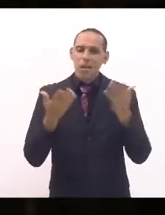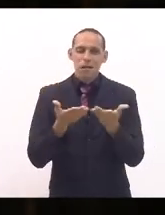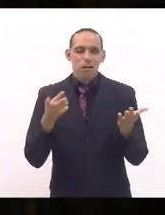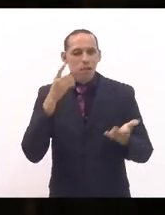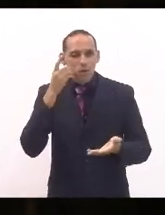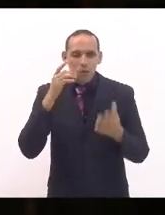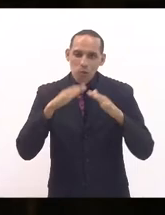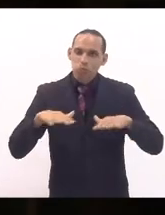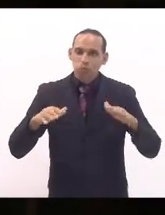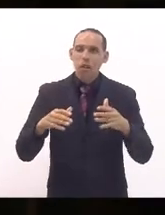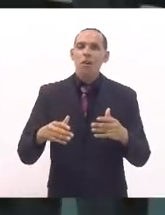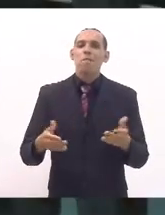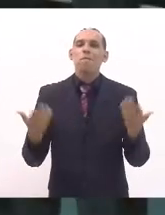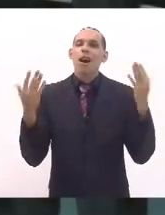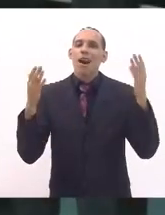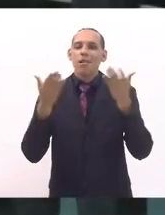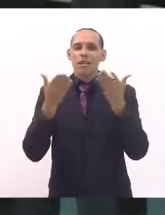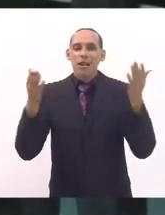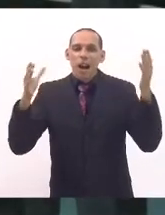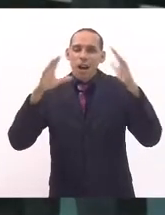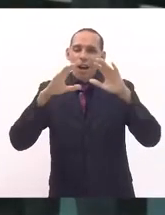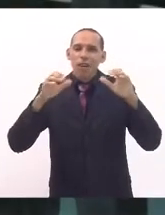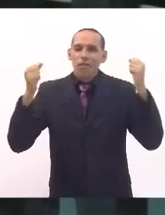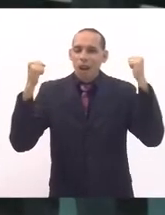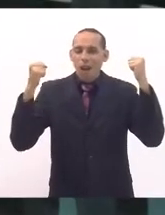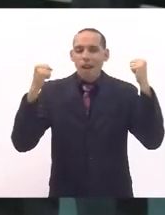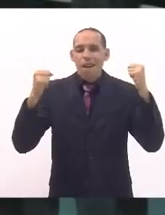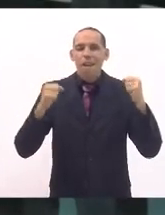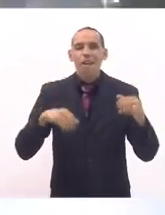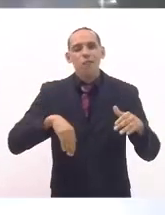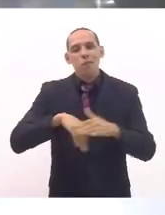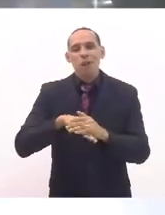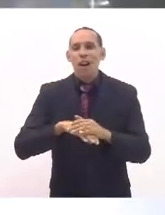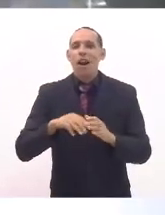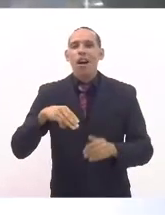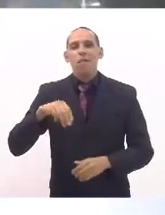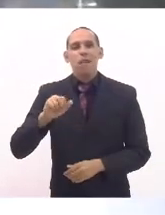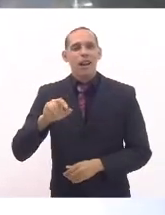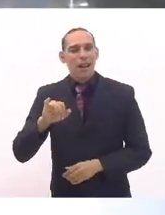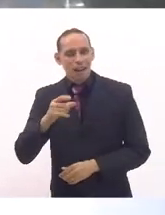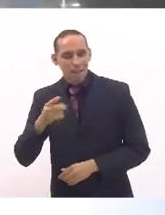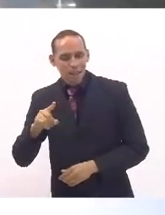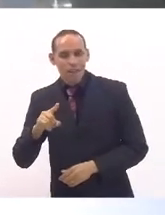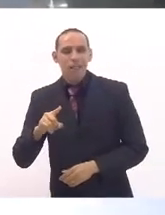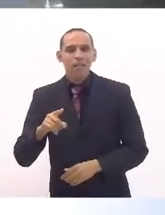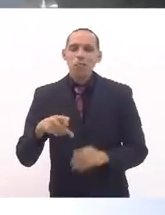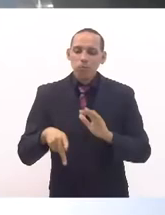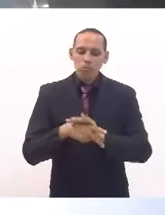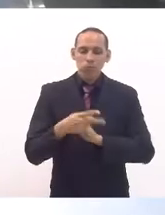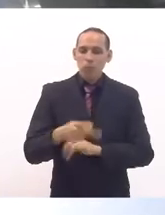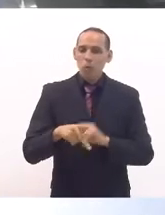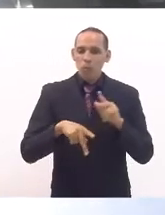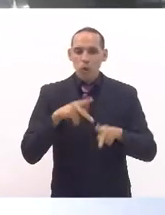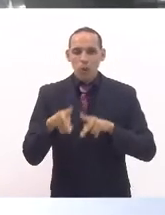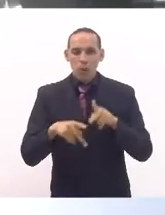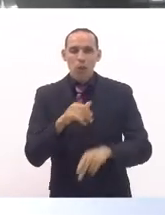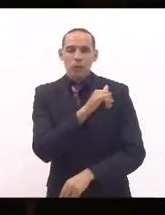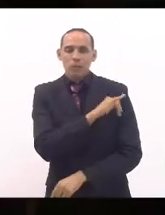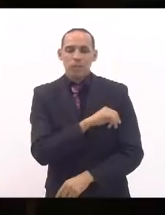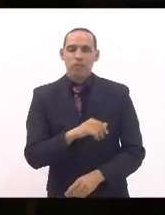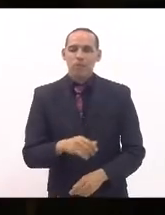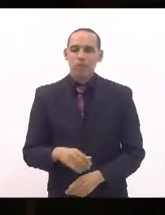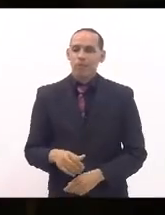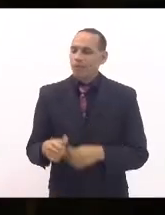deputados, parabéns, torcidas, e o futebol é nosso e o Maracanã é do povo do Estado do Rio de Janeiro.